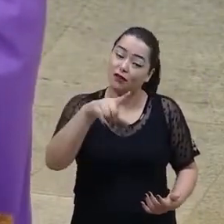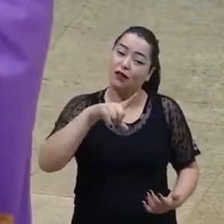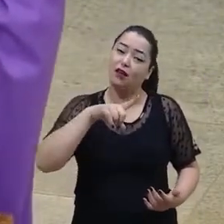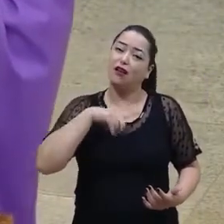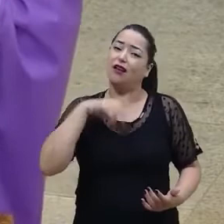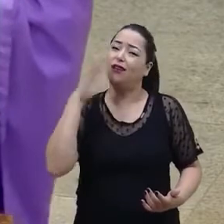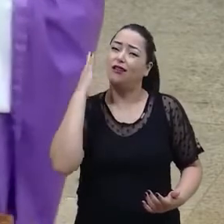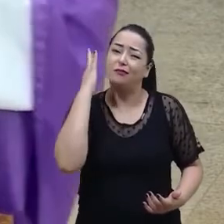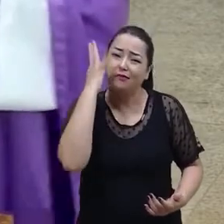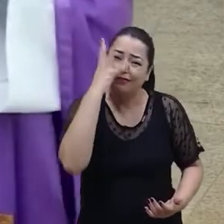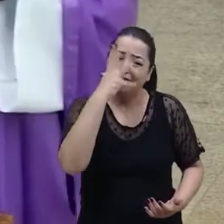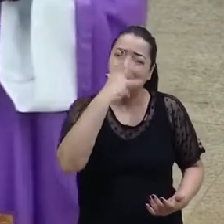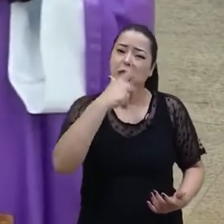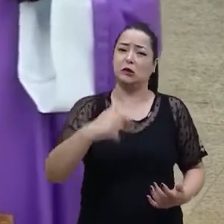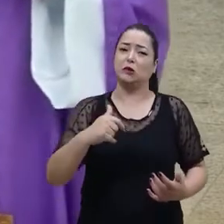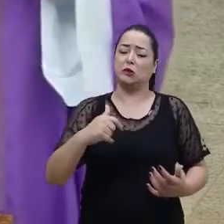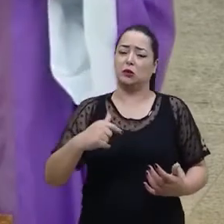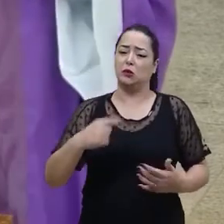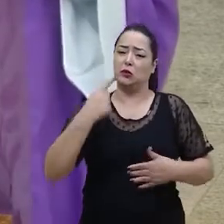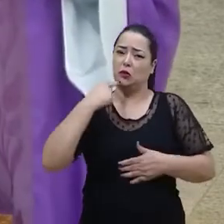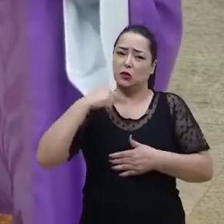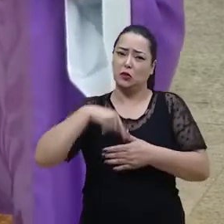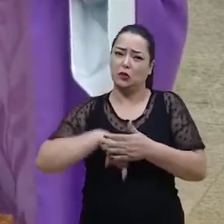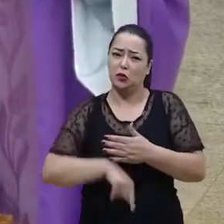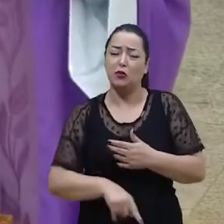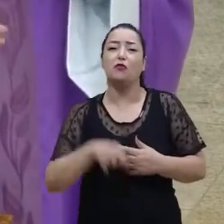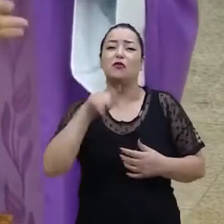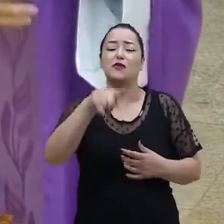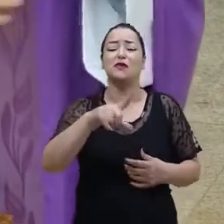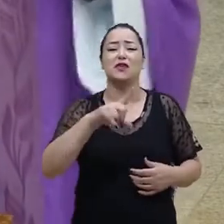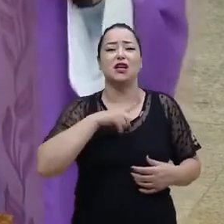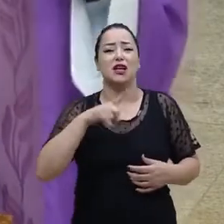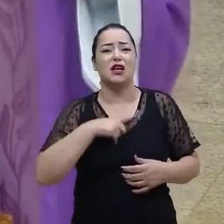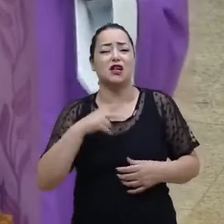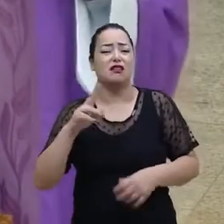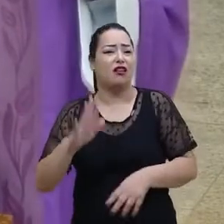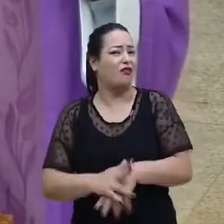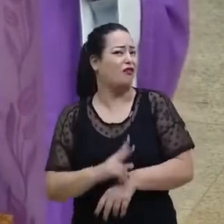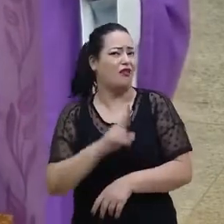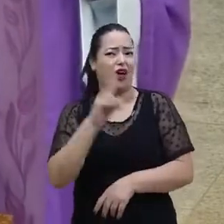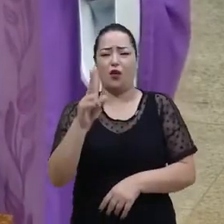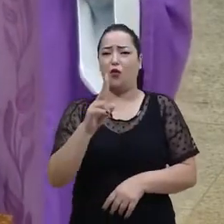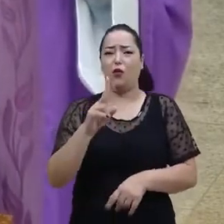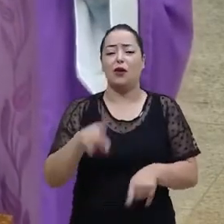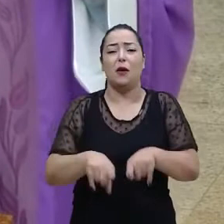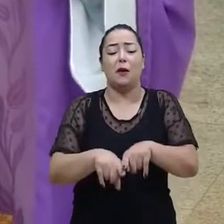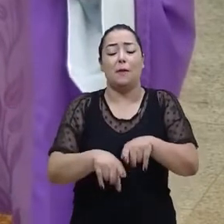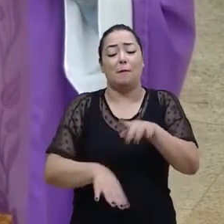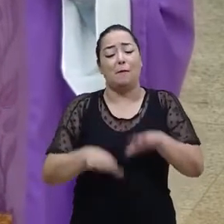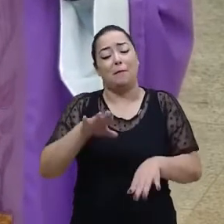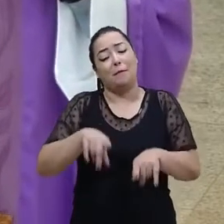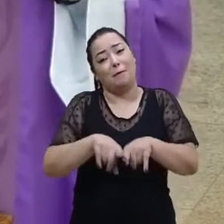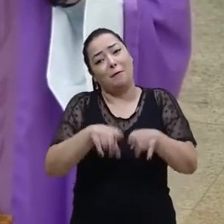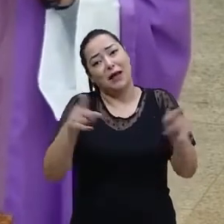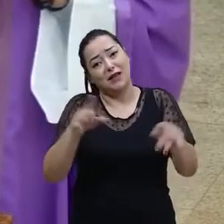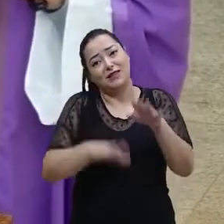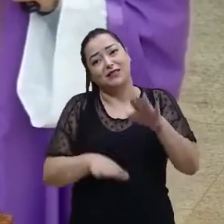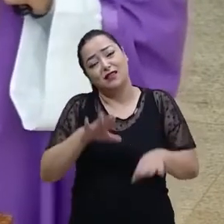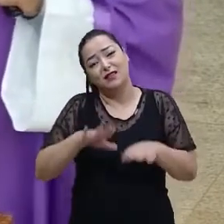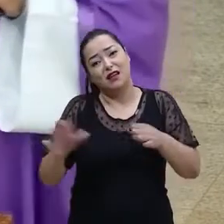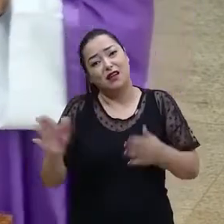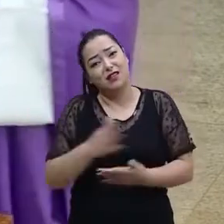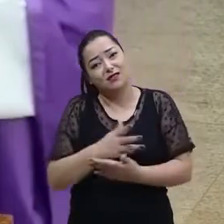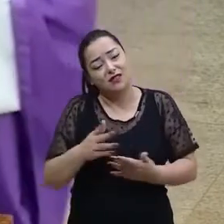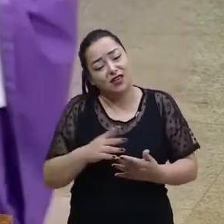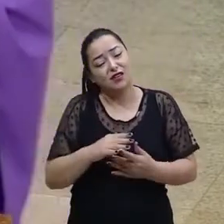Deus lhe deu coisas maravilhosas que podem ficará escondida se você não descobrir porque